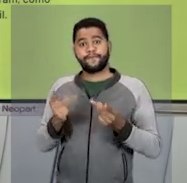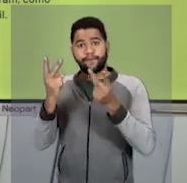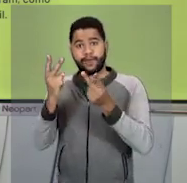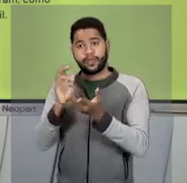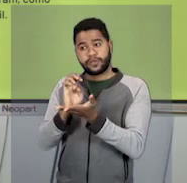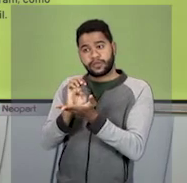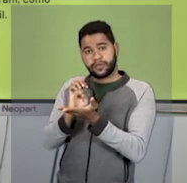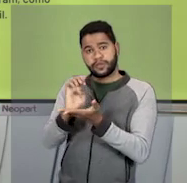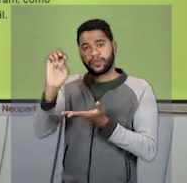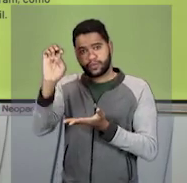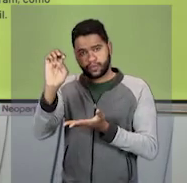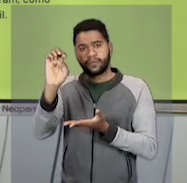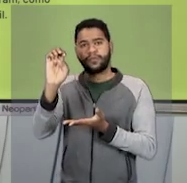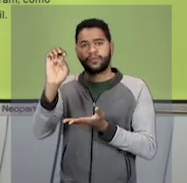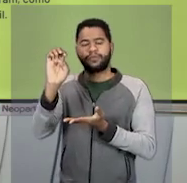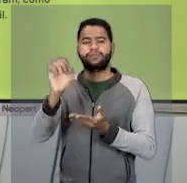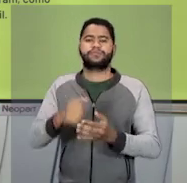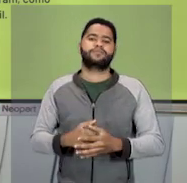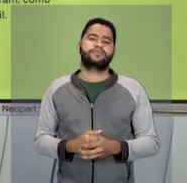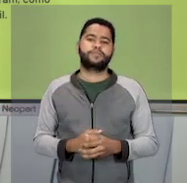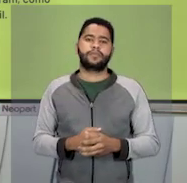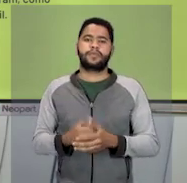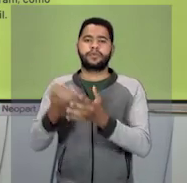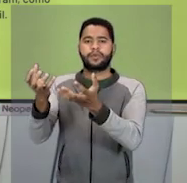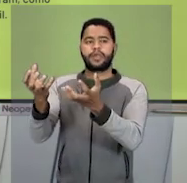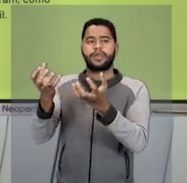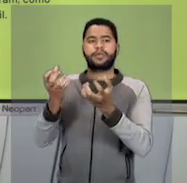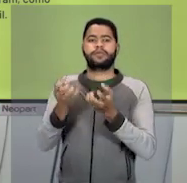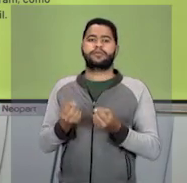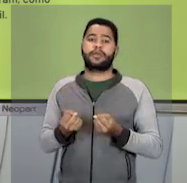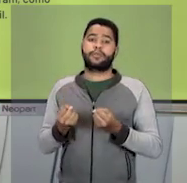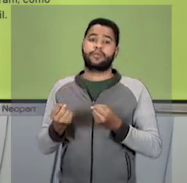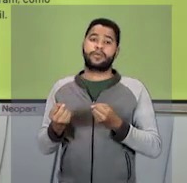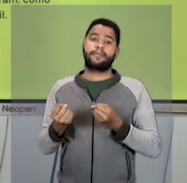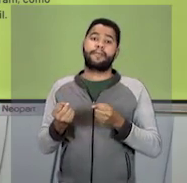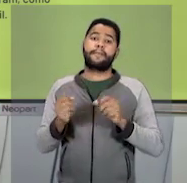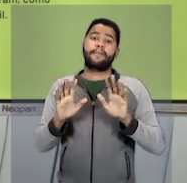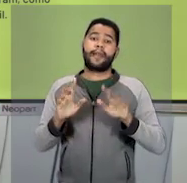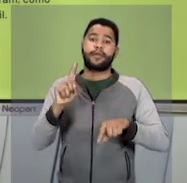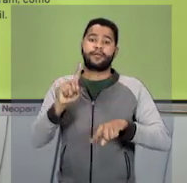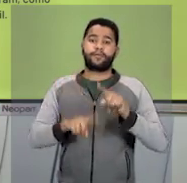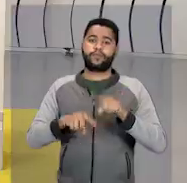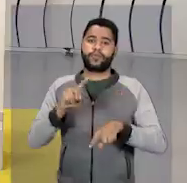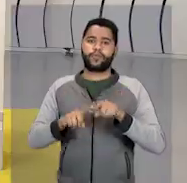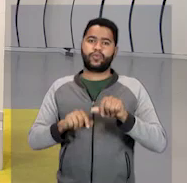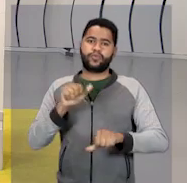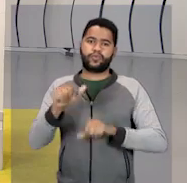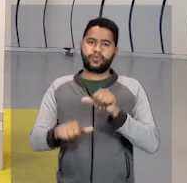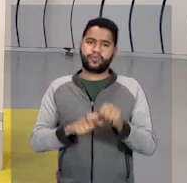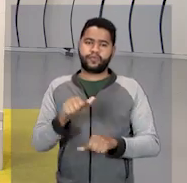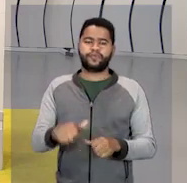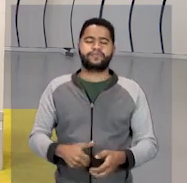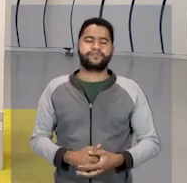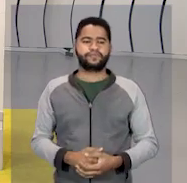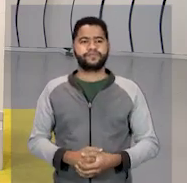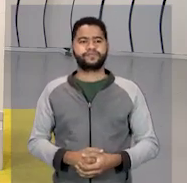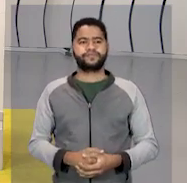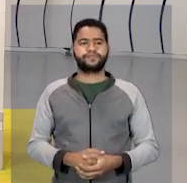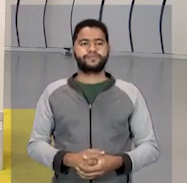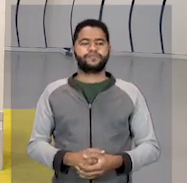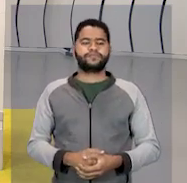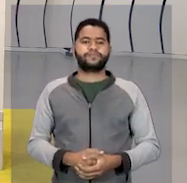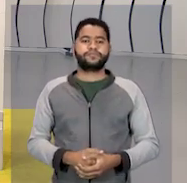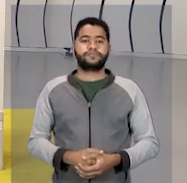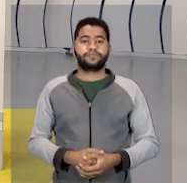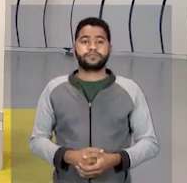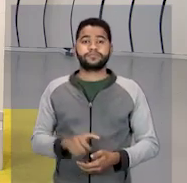né, exporta para fora como bem primário, a gente recebe depois de volta como um bem industrializado, né? Olha lá,